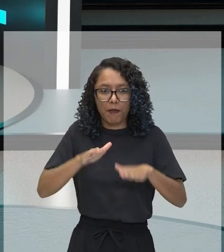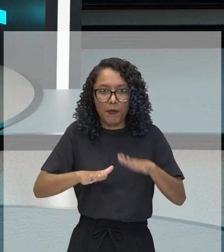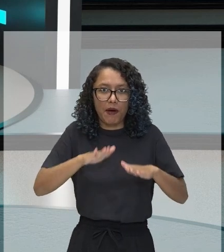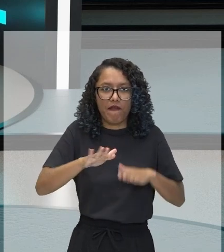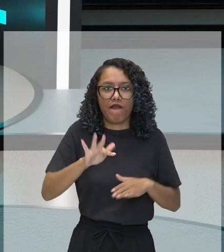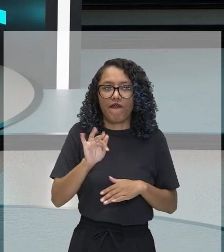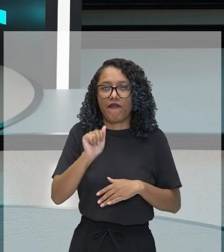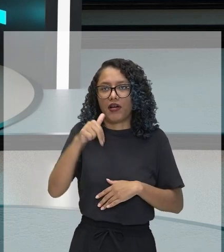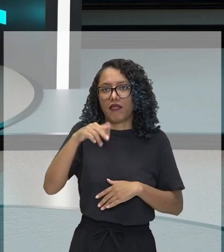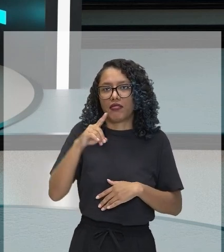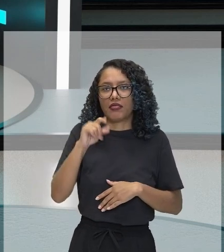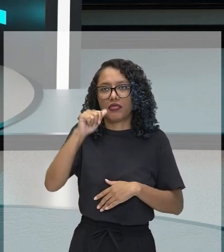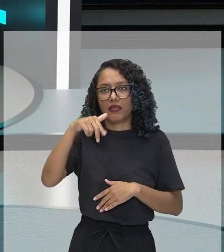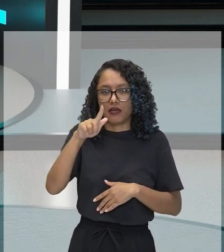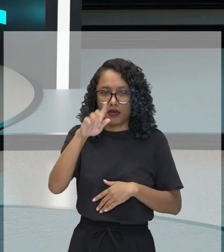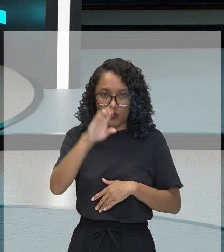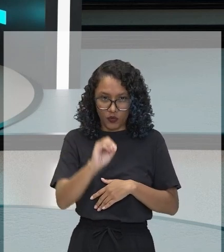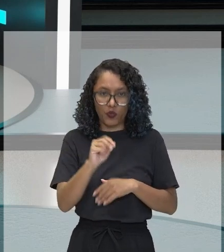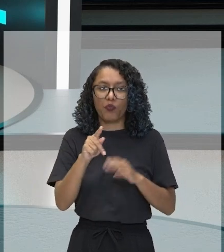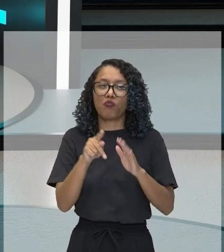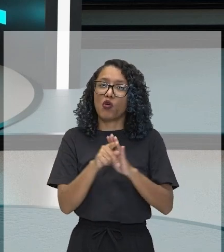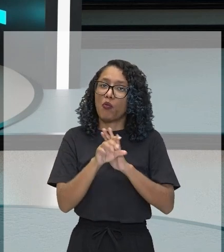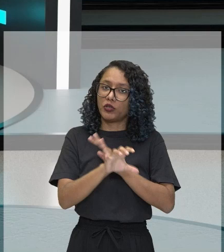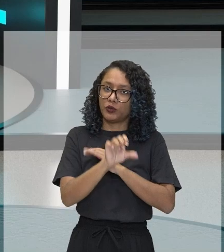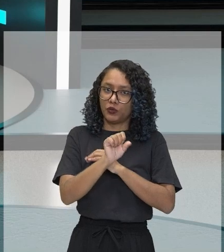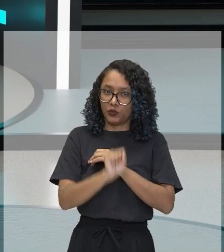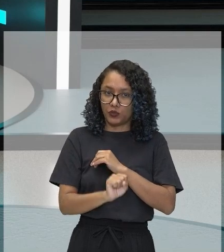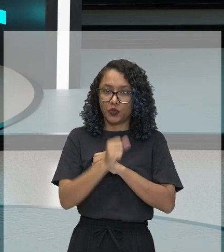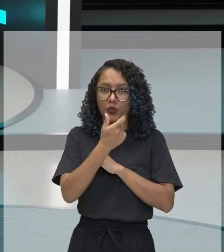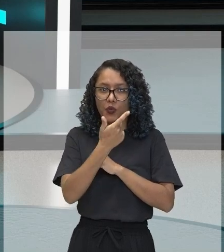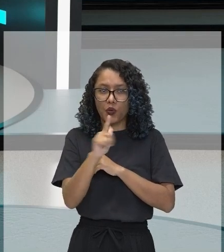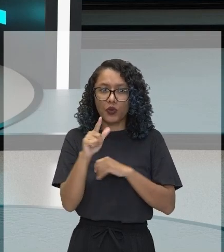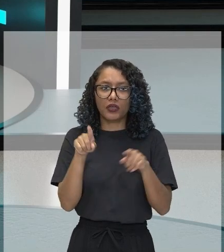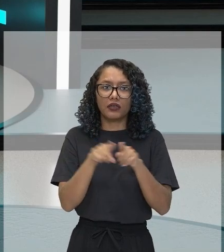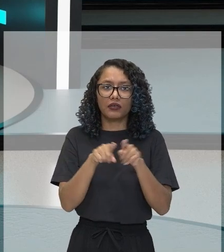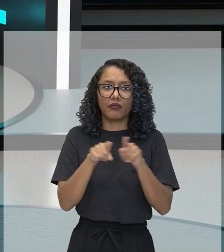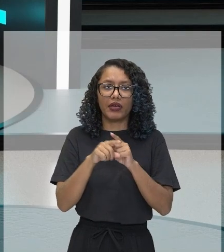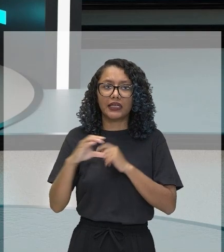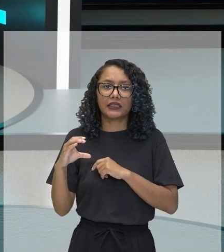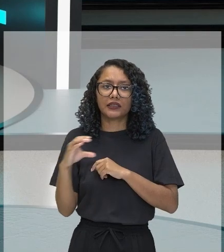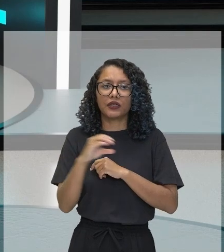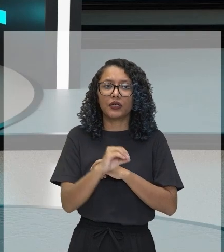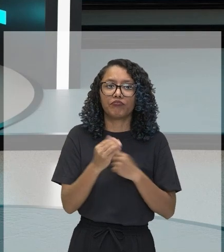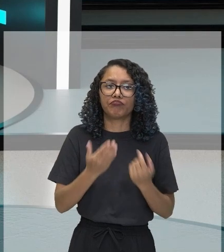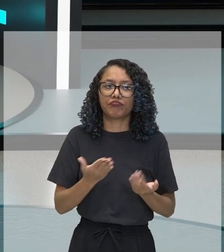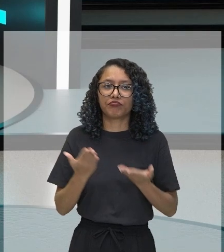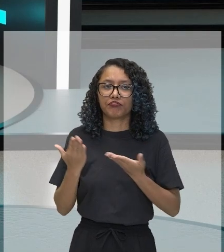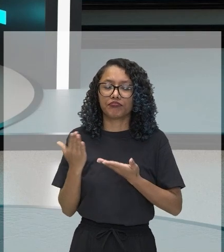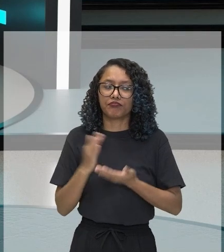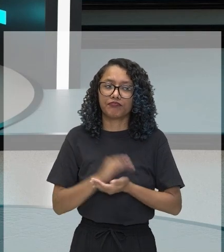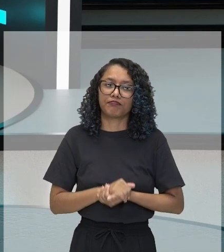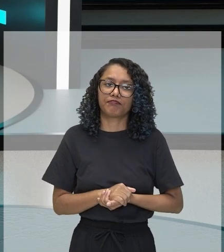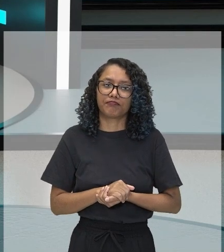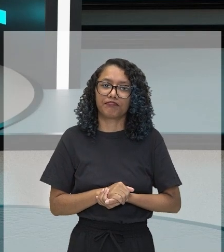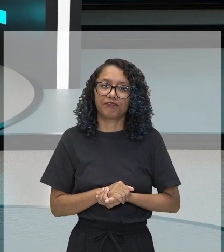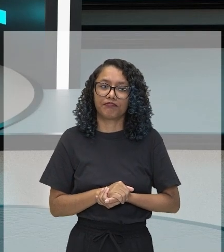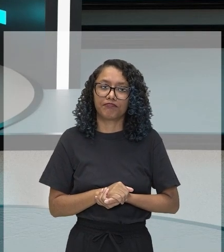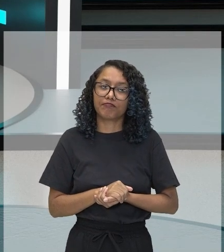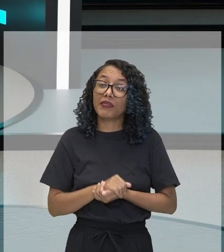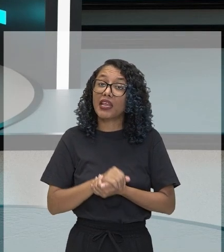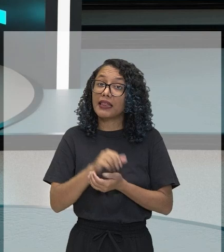sul. E temos uma outra região que é lá no centro-oeste, que temos o